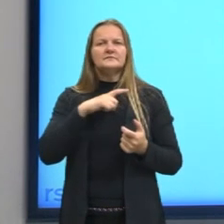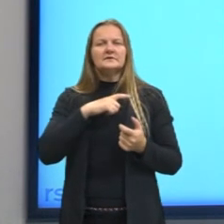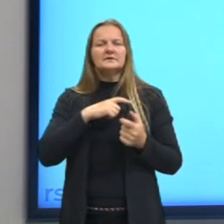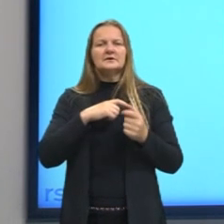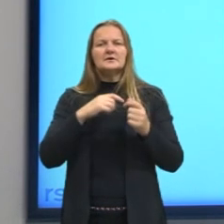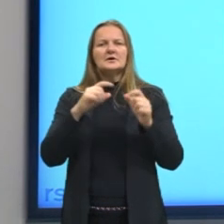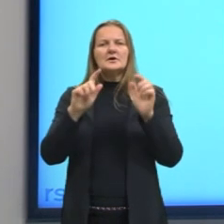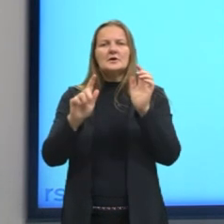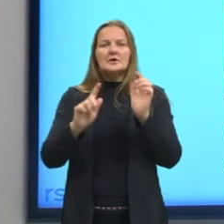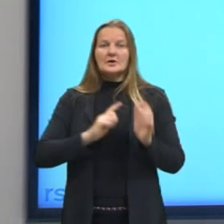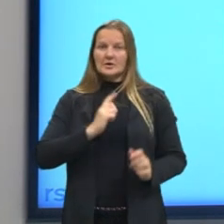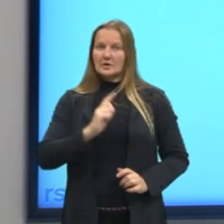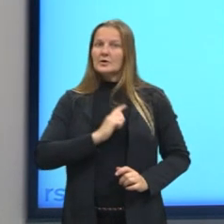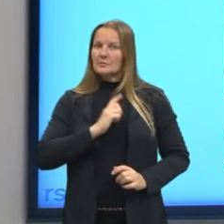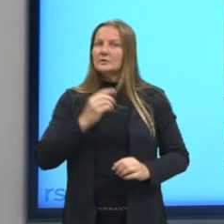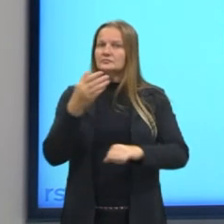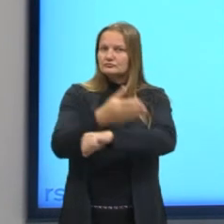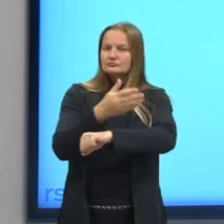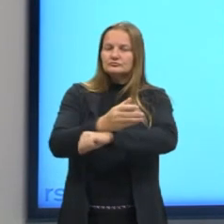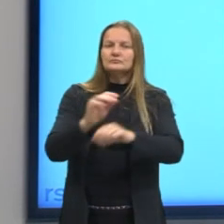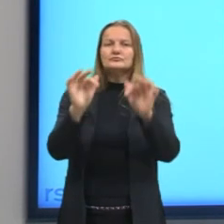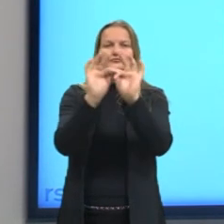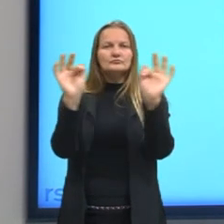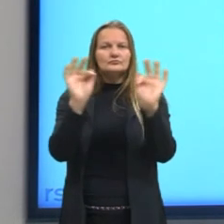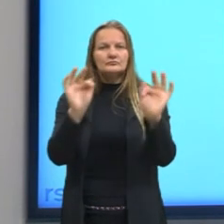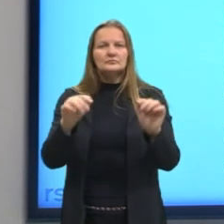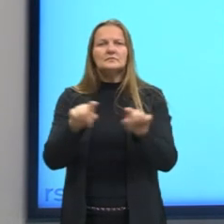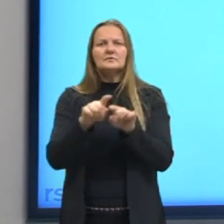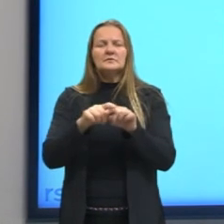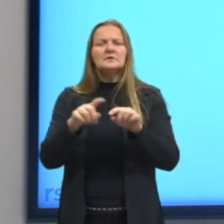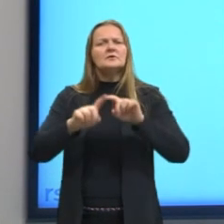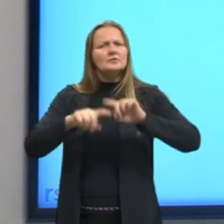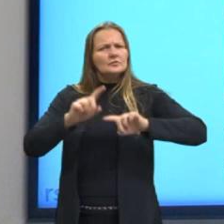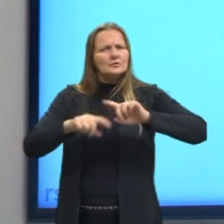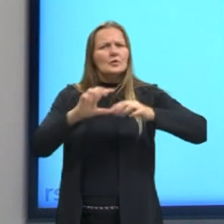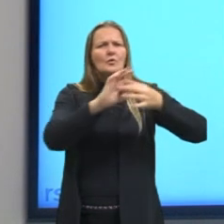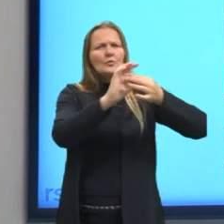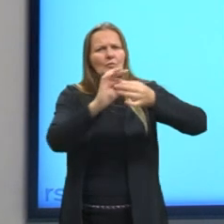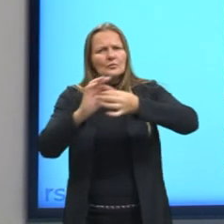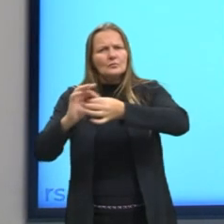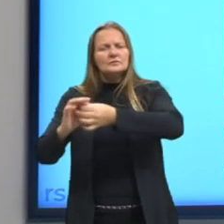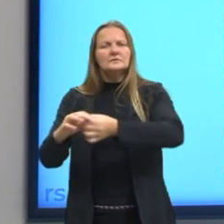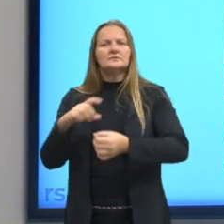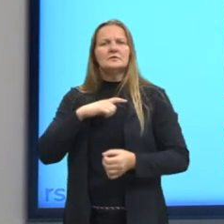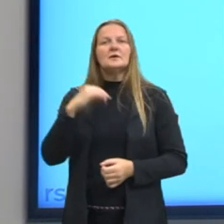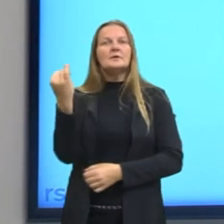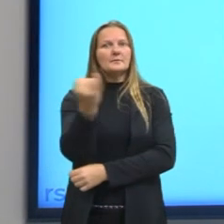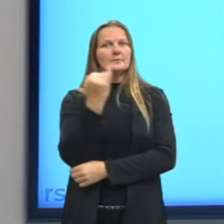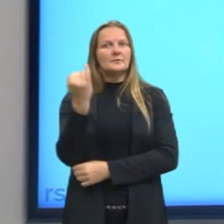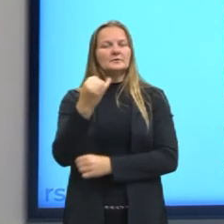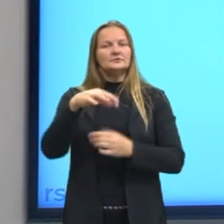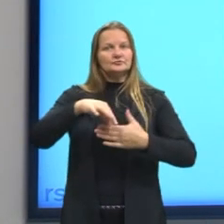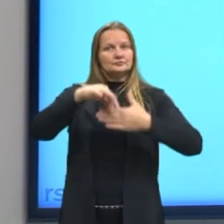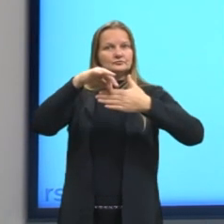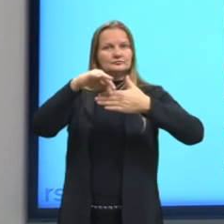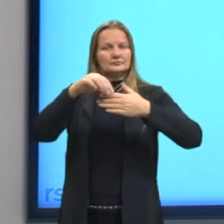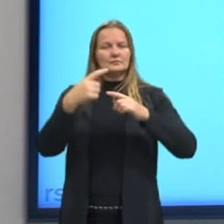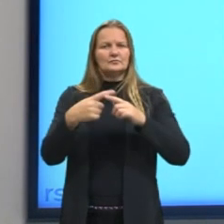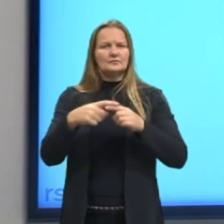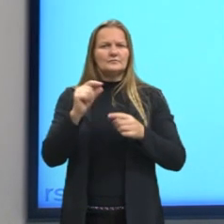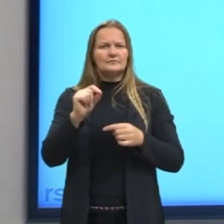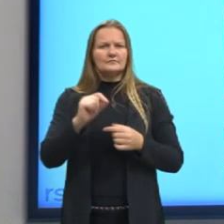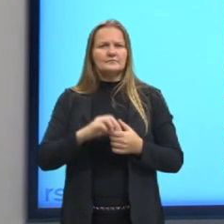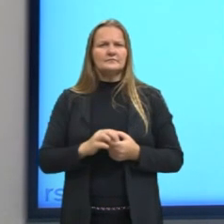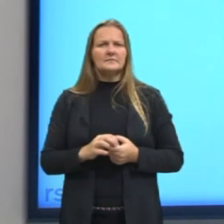gramaticais presentes na própria oração quanto pelo próprio contexto é importante destacar que